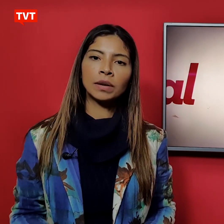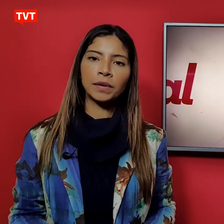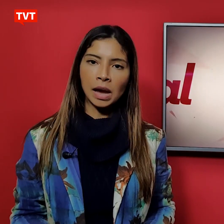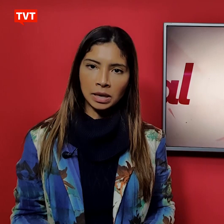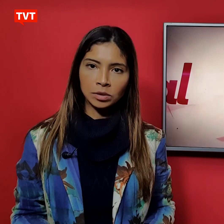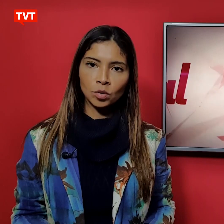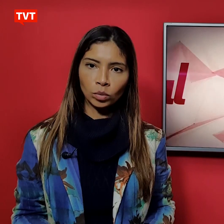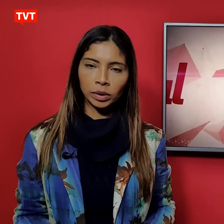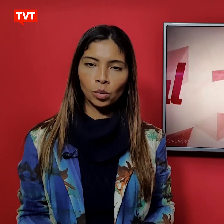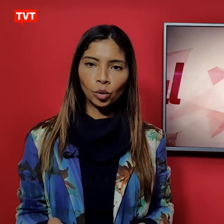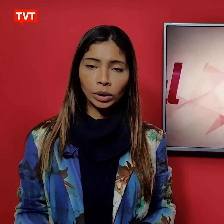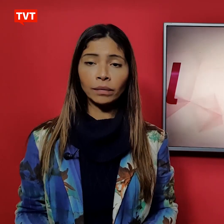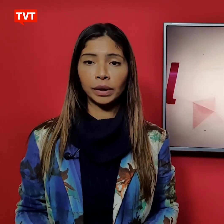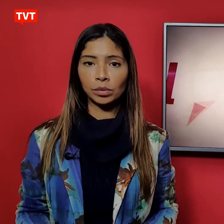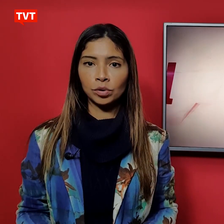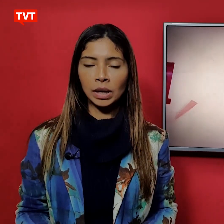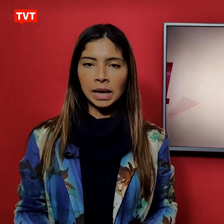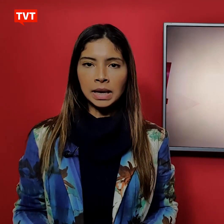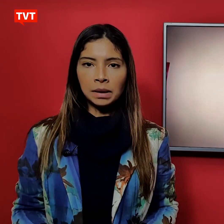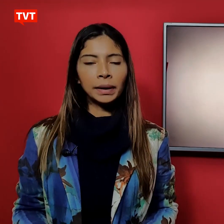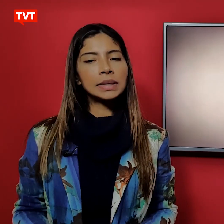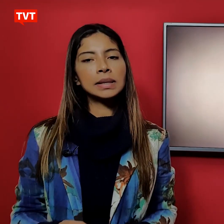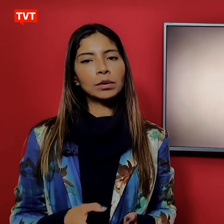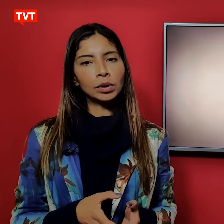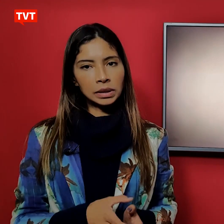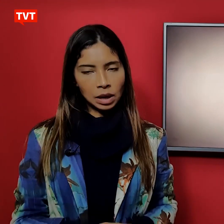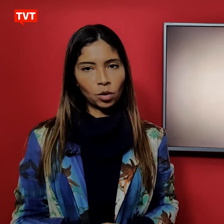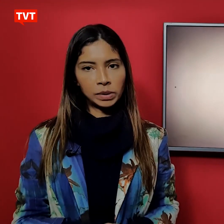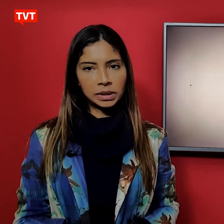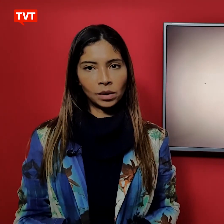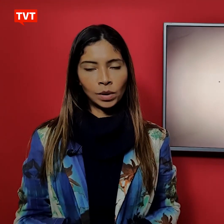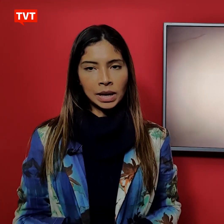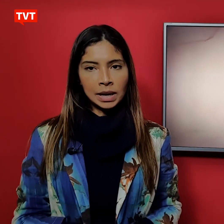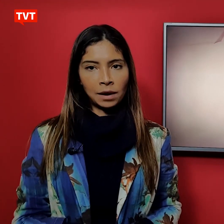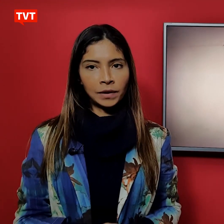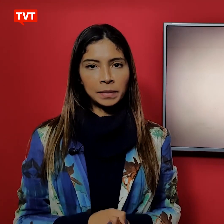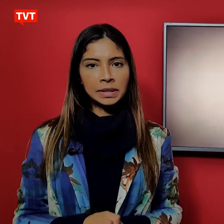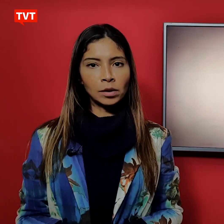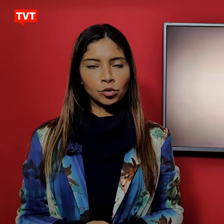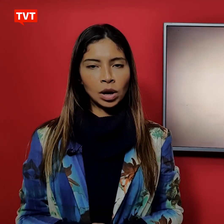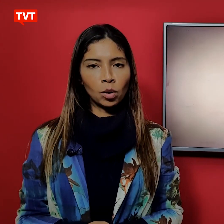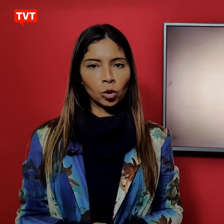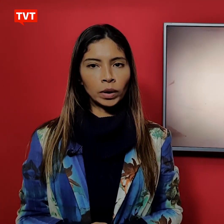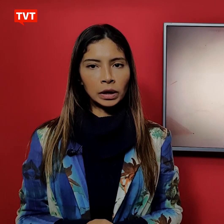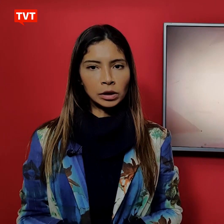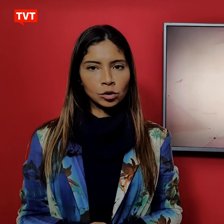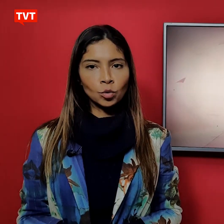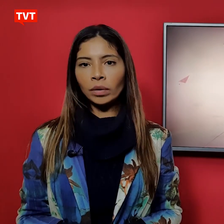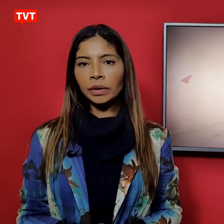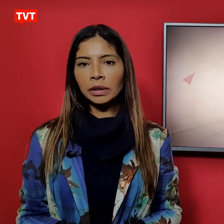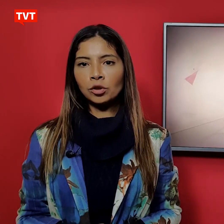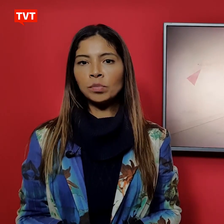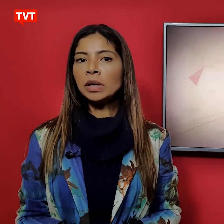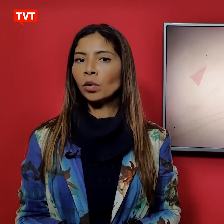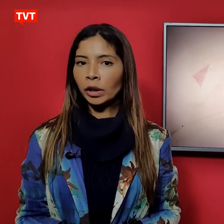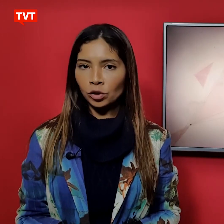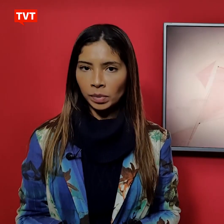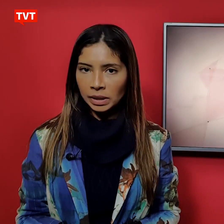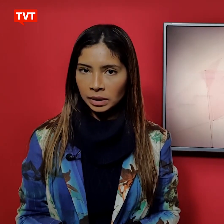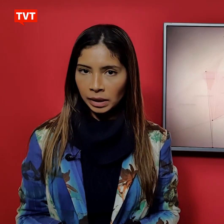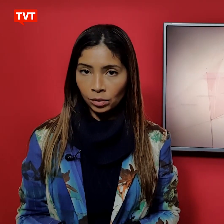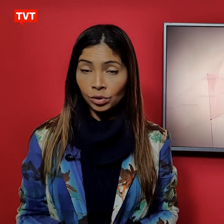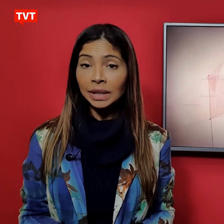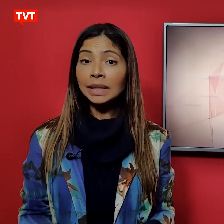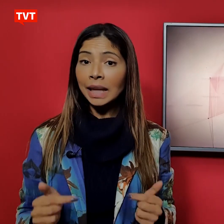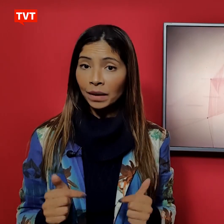venda de remédios ineficazes contra o coronavírus para senadores da comissão a farmacêutica colocou em risco a vida de